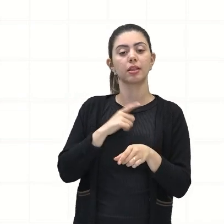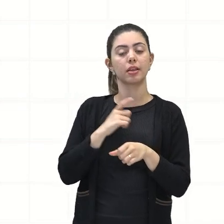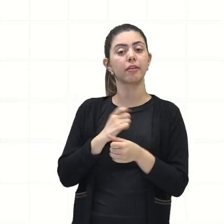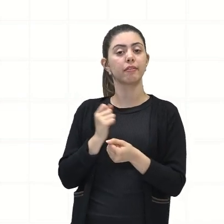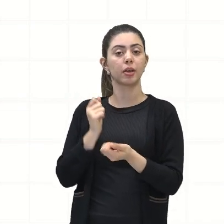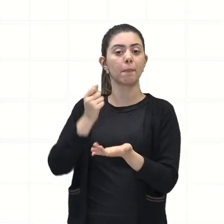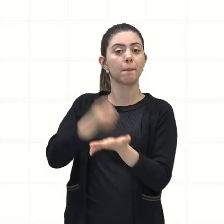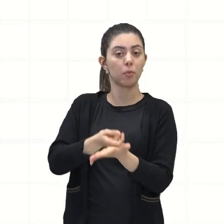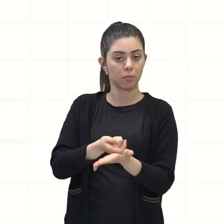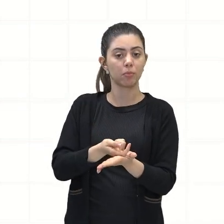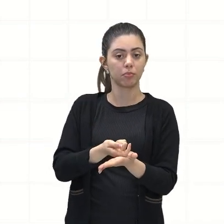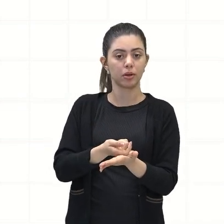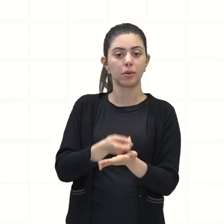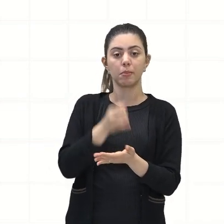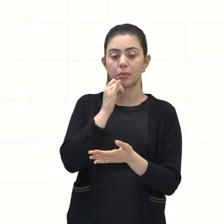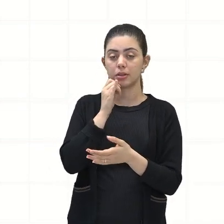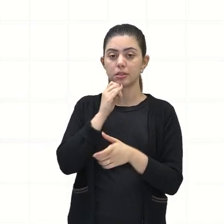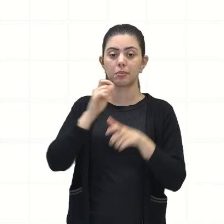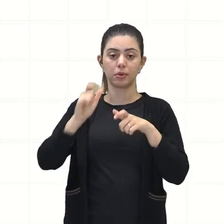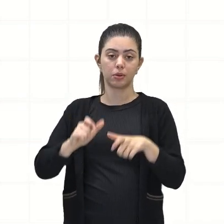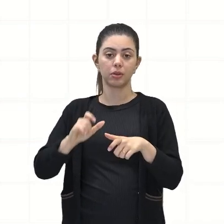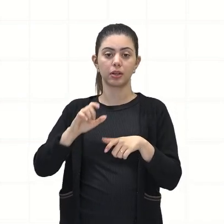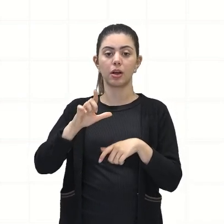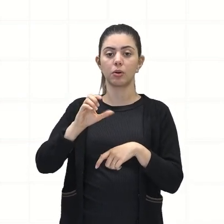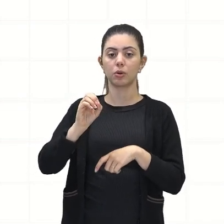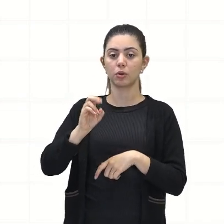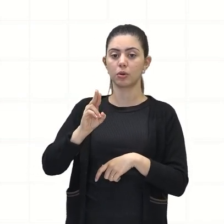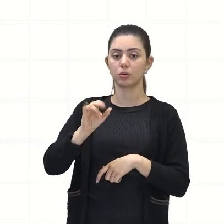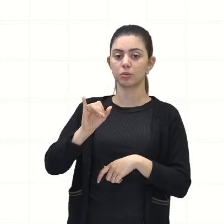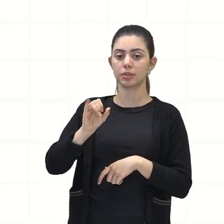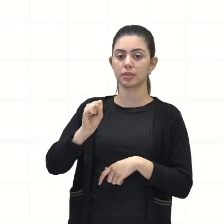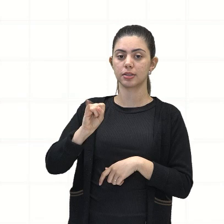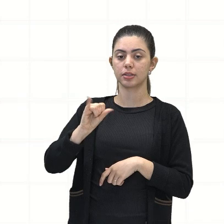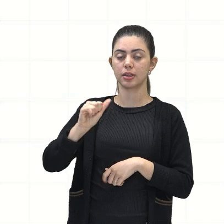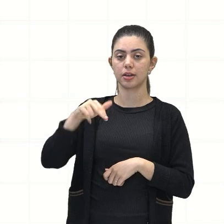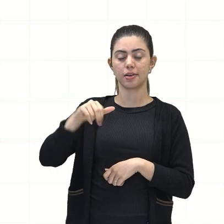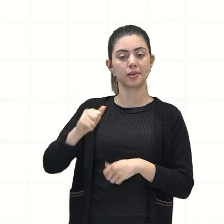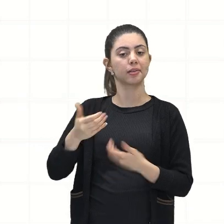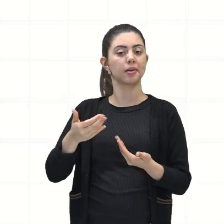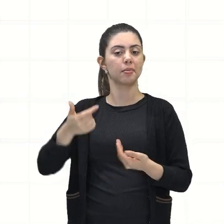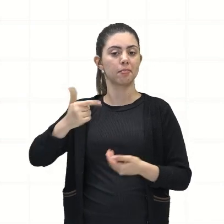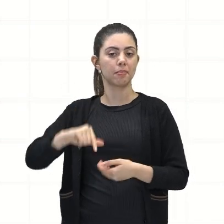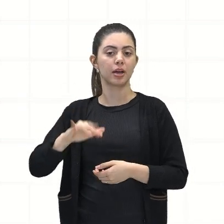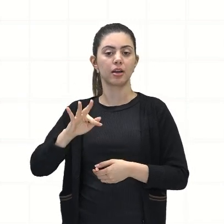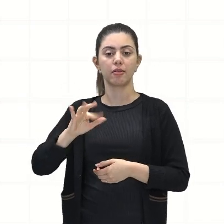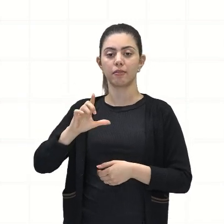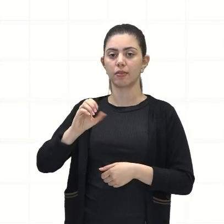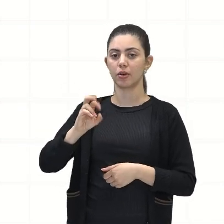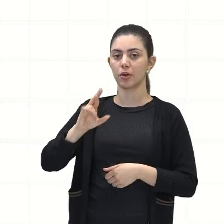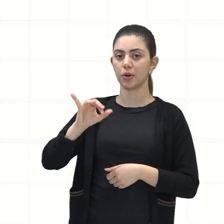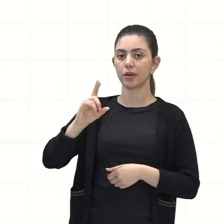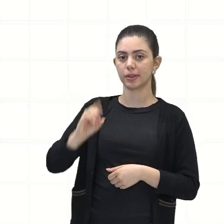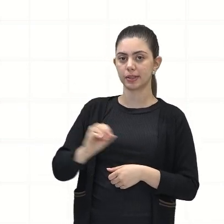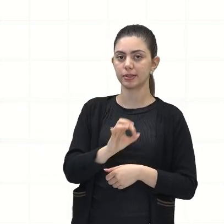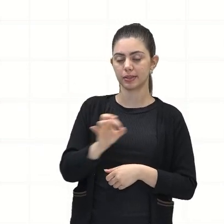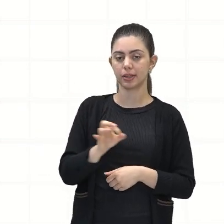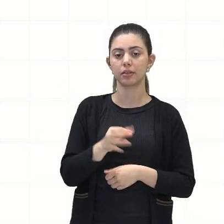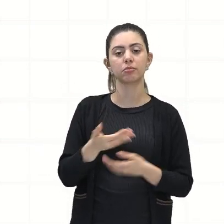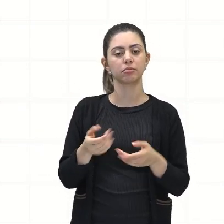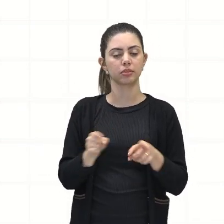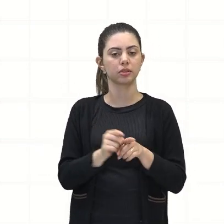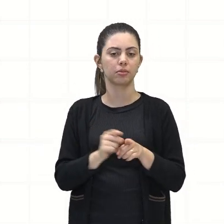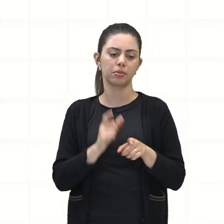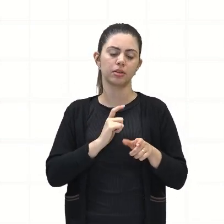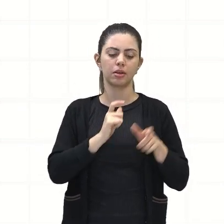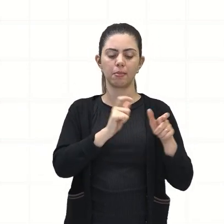como o estado da Louisiana, da Flórida, né? Assim como territórios que